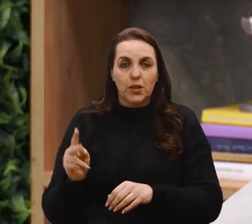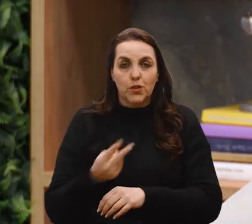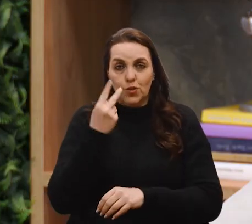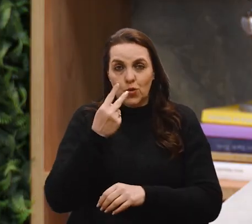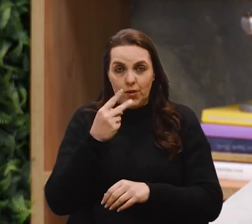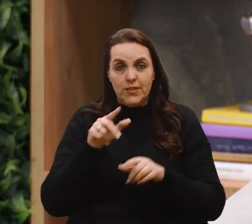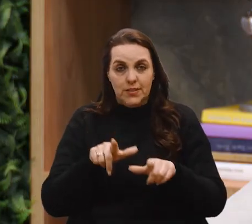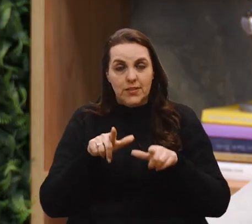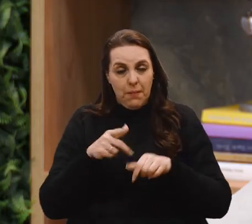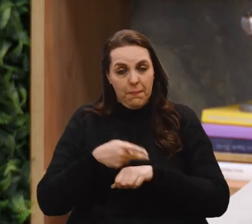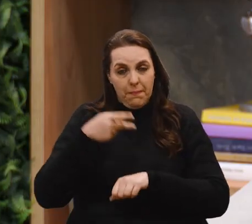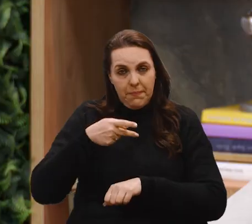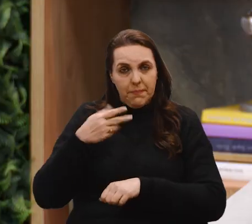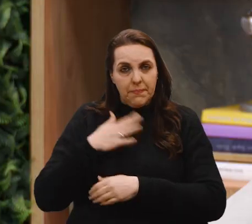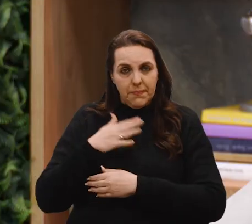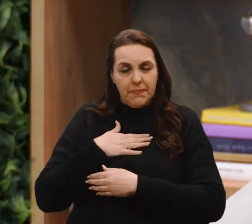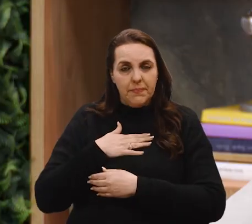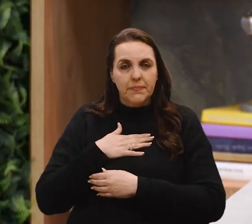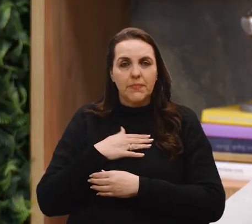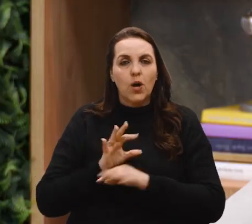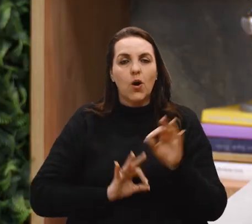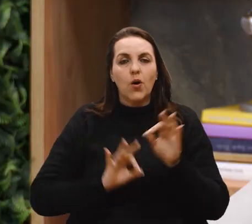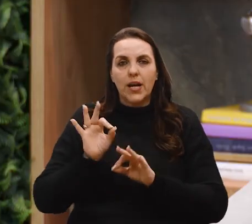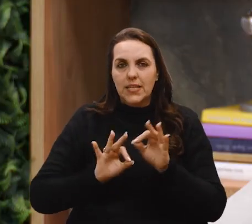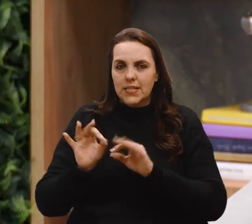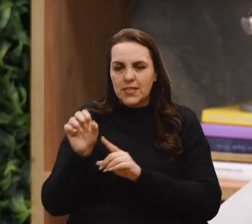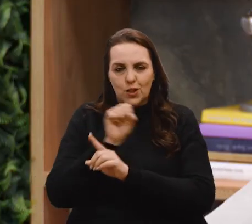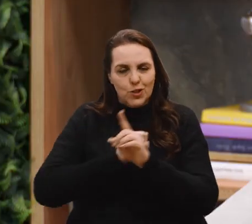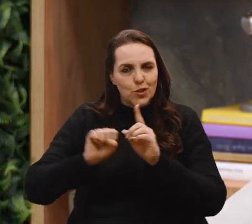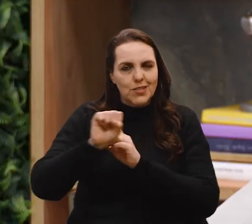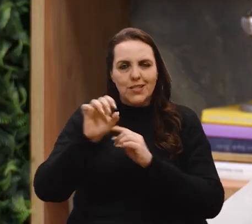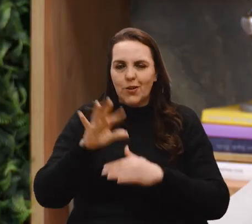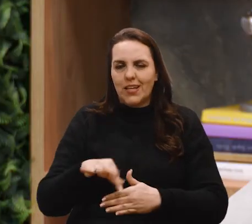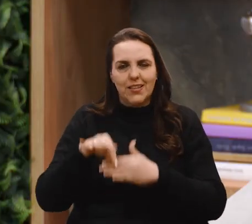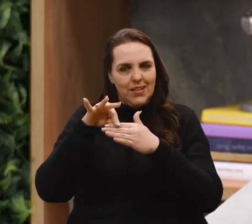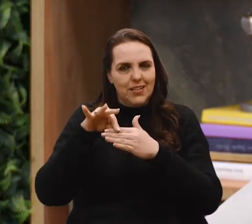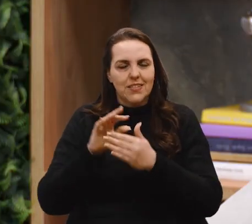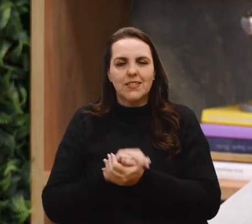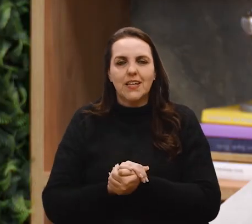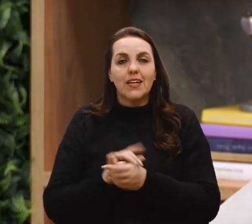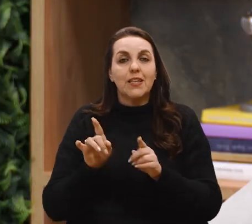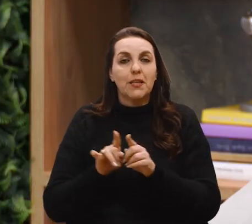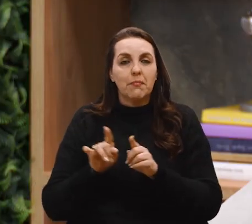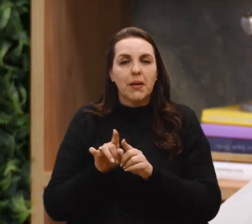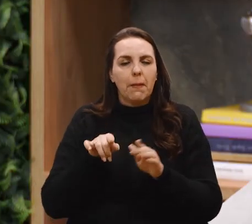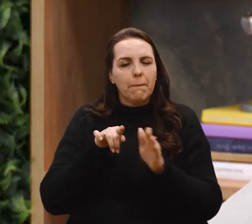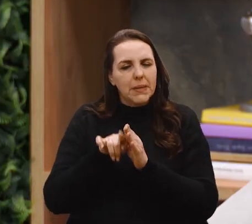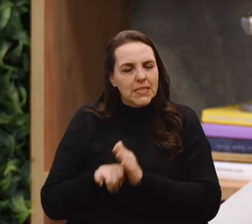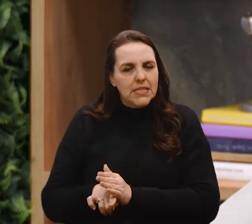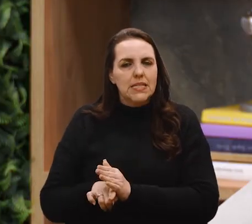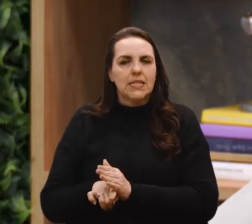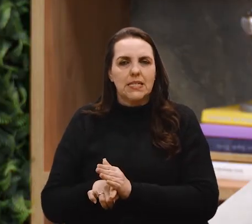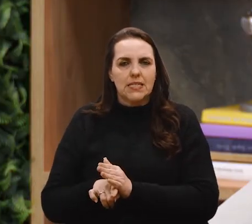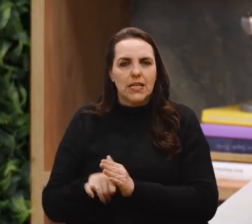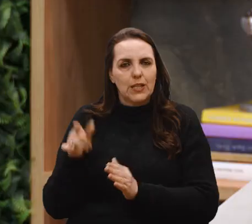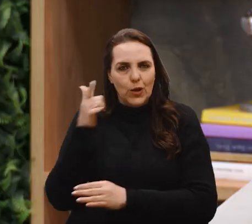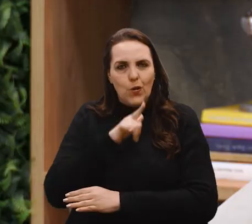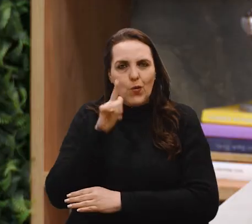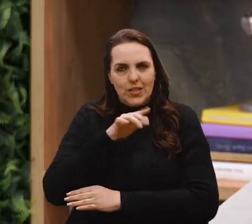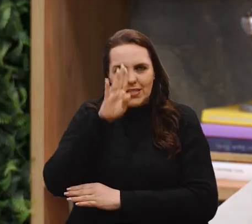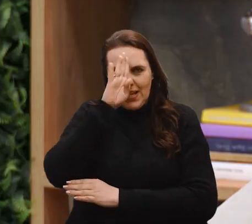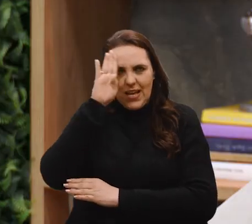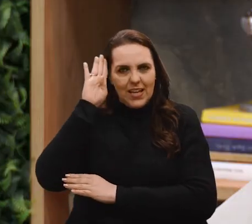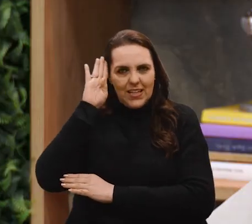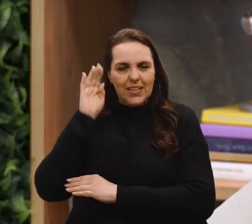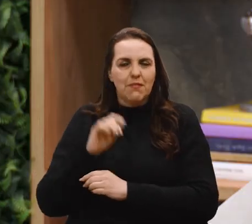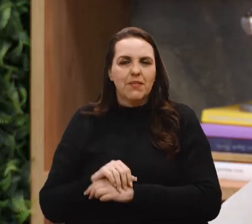é a parte da organização social, assim, da liderança e a parte da pesquisa, da conquista acadêmica, assim. Acho que